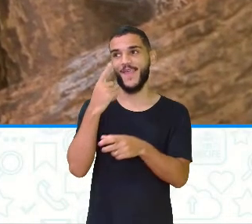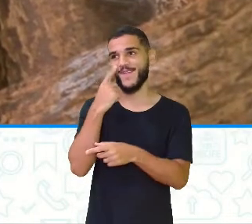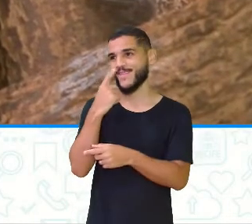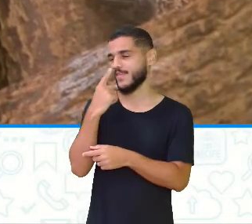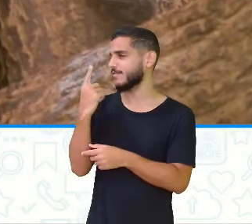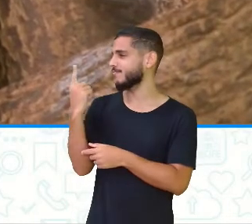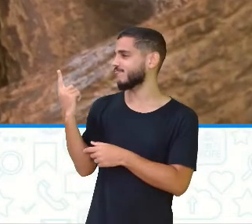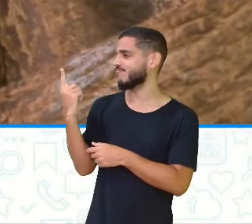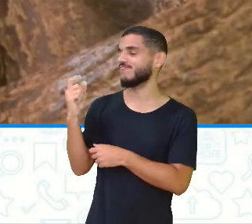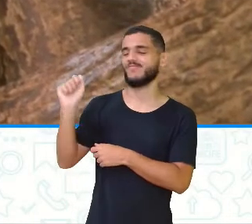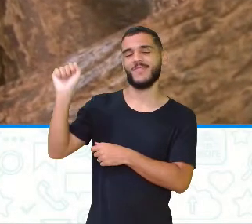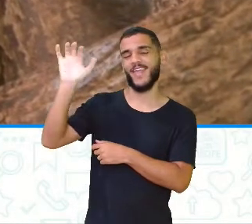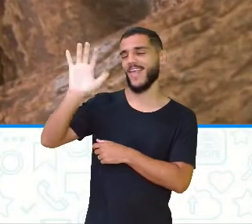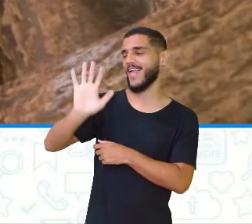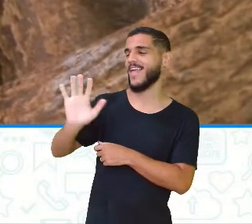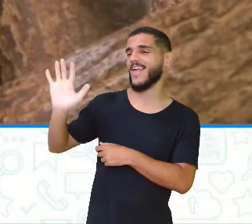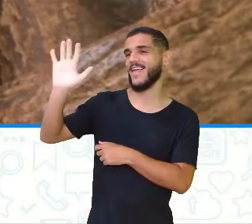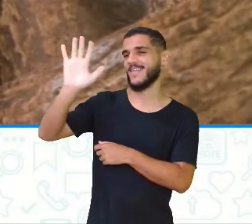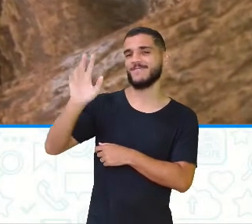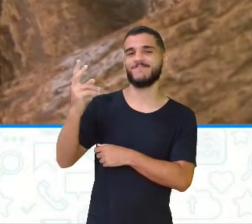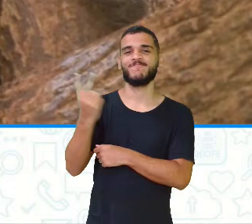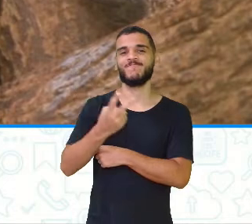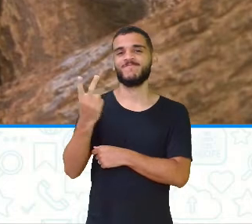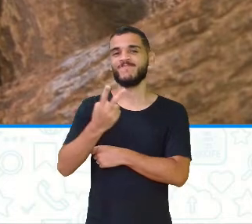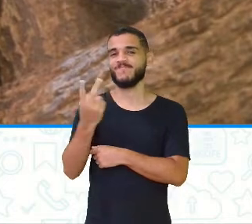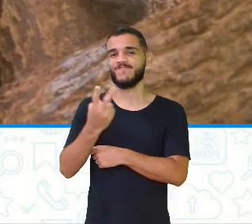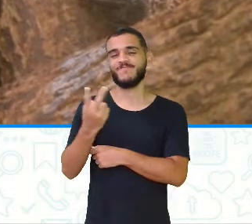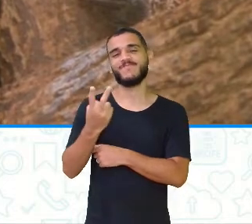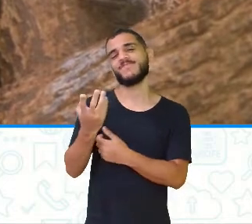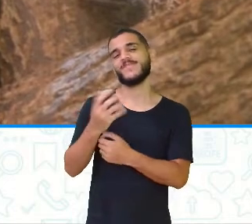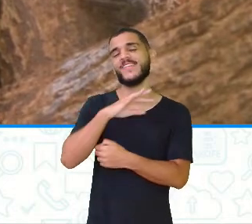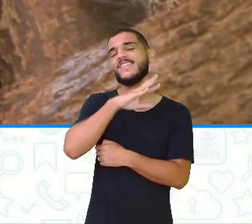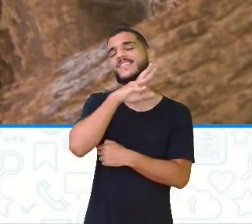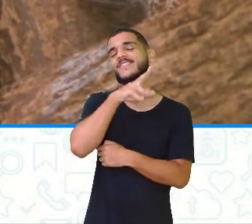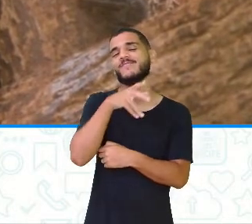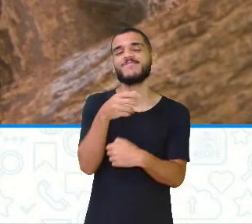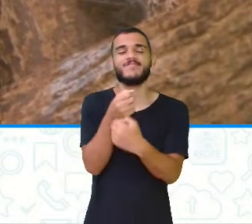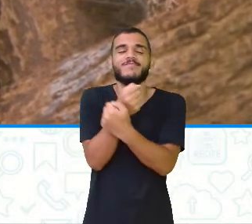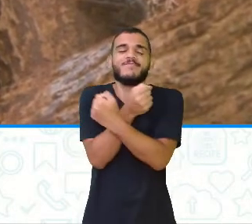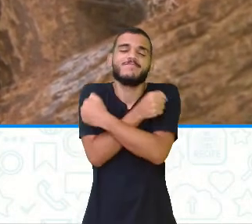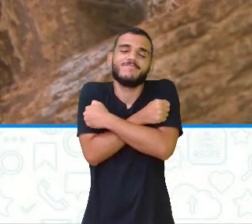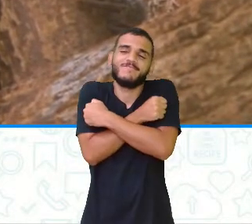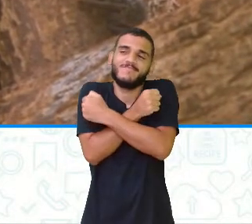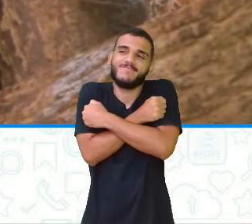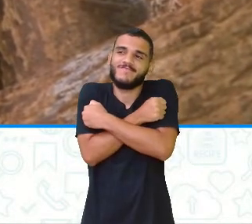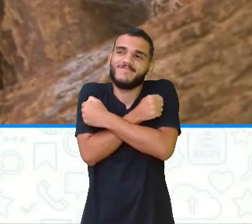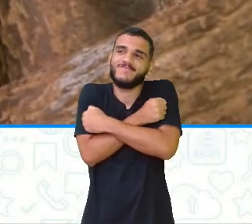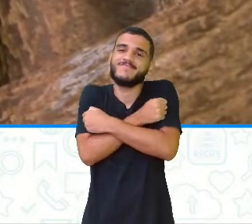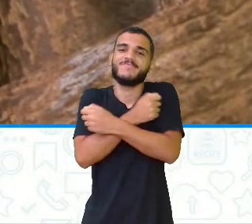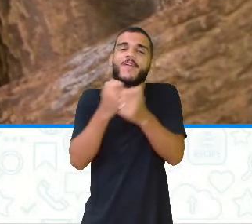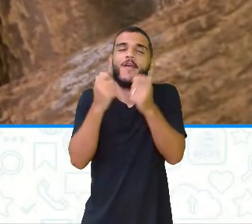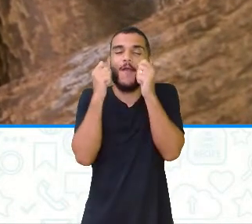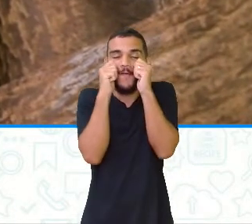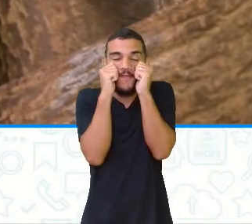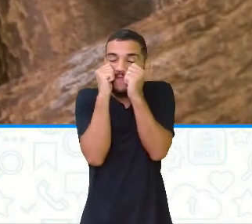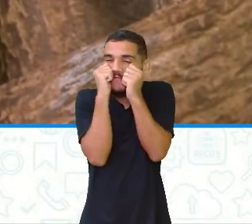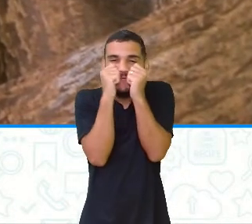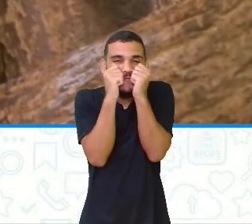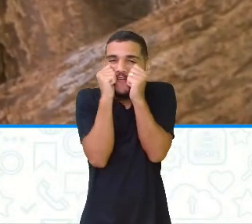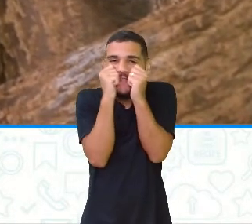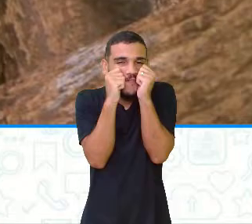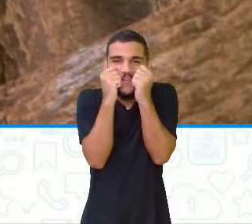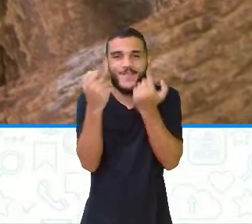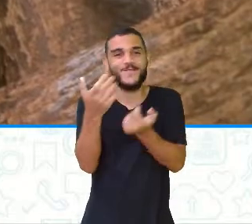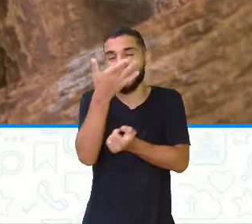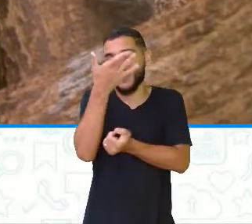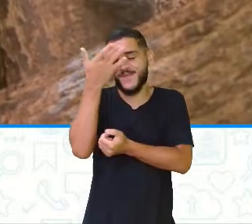com essa imagem de dois koalas abraçadinhos. E olha, professora Márcia. Ai, que fofo, né? O pessoal aqui